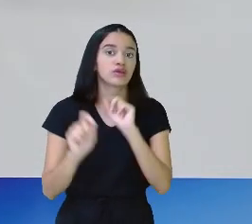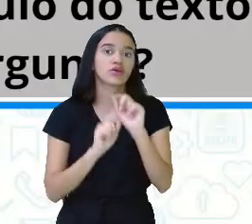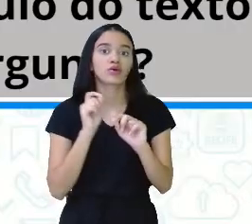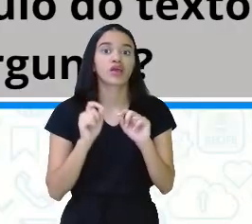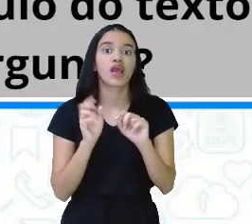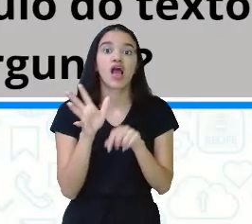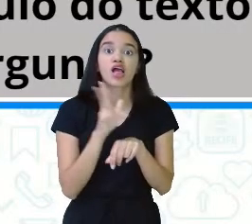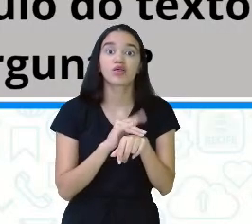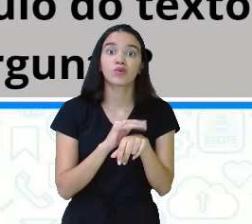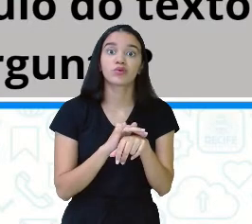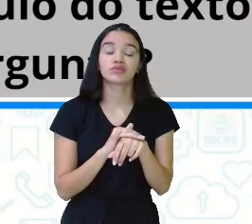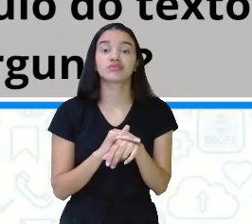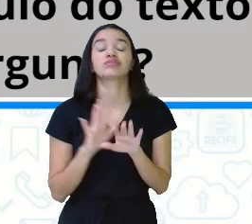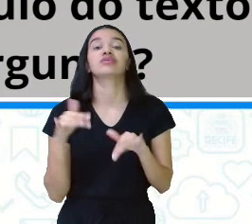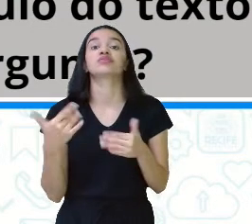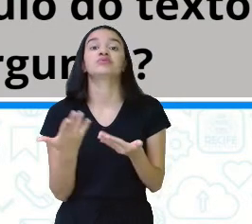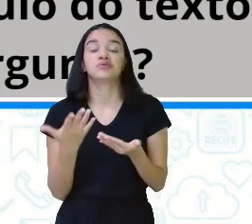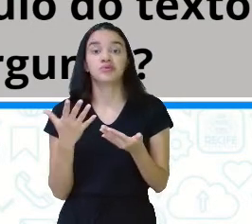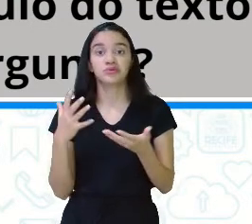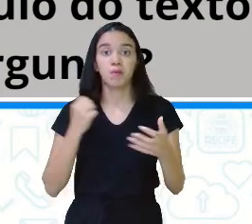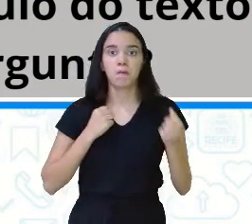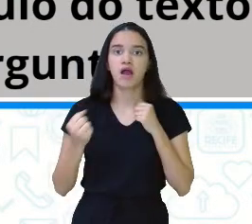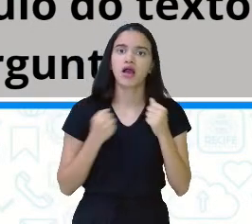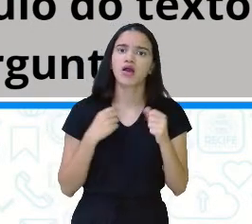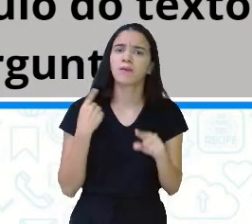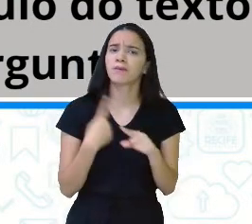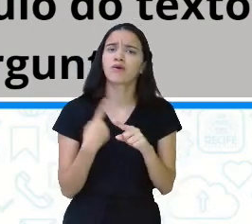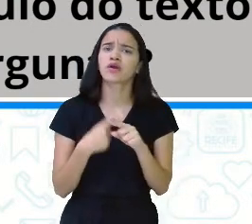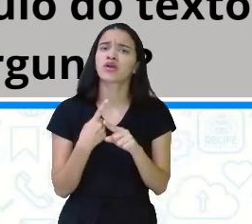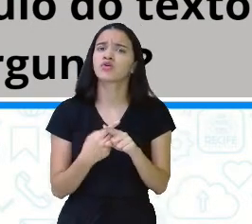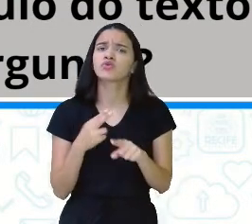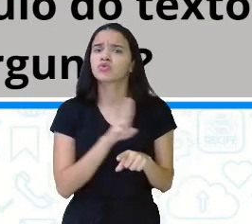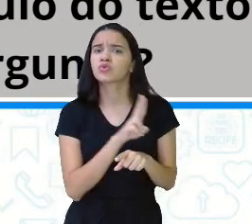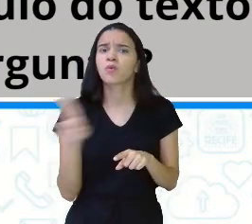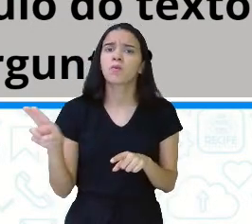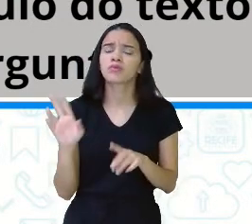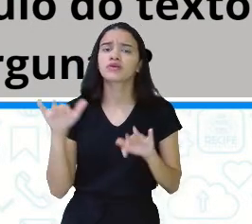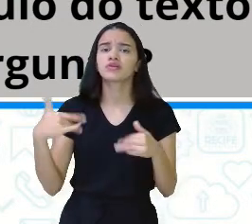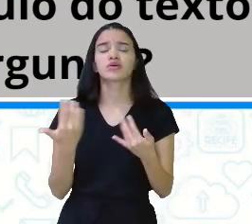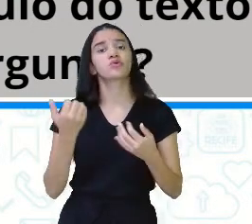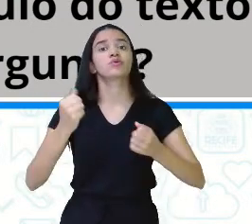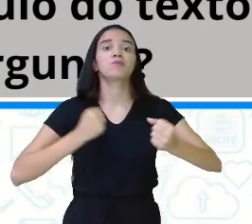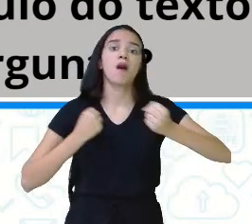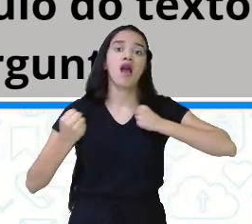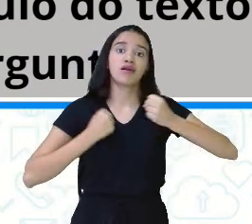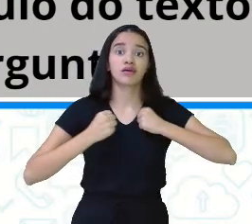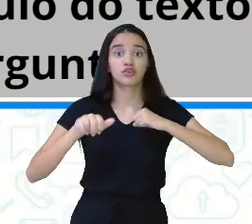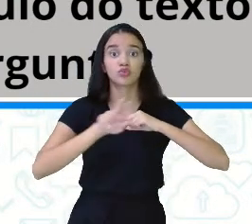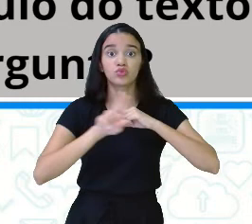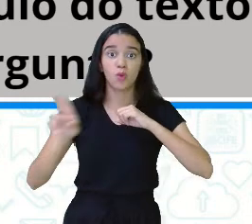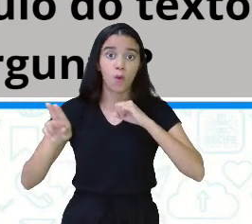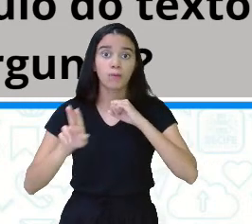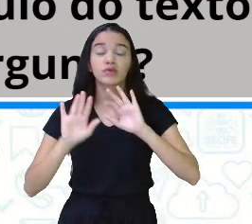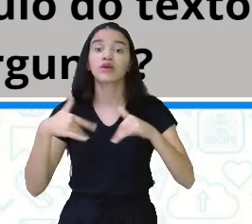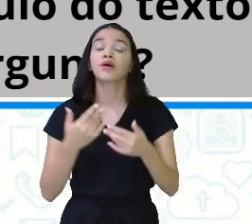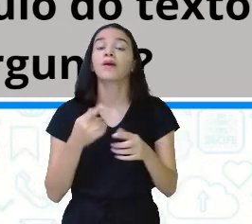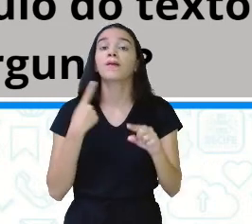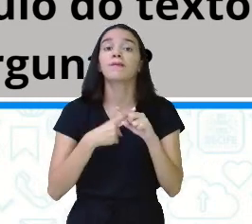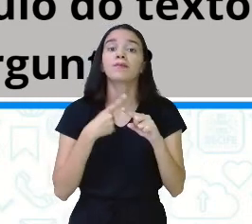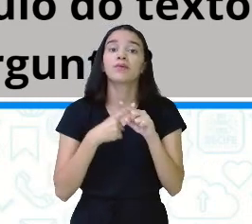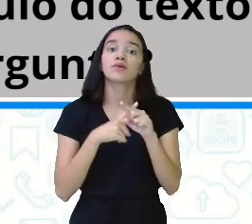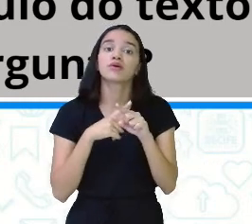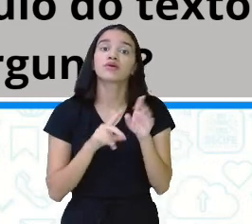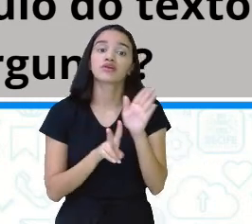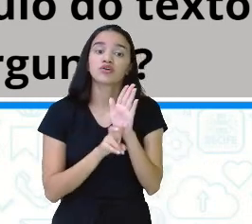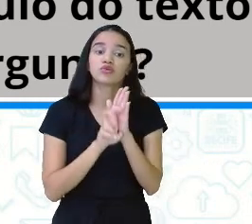macacos. Observe aí na tela que diz, por que o nome varíola dos macacos? Os macacos só estão no nome, porque o vírus foi achado pela